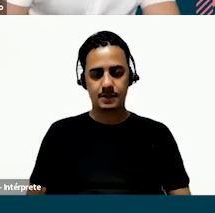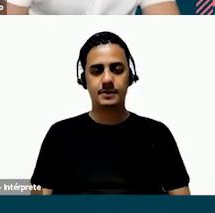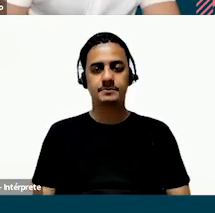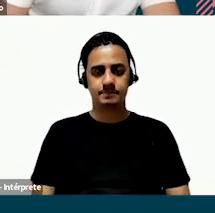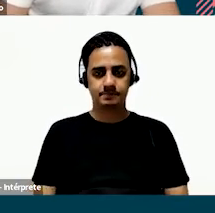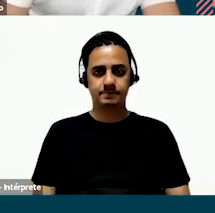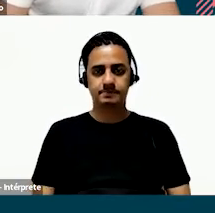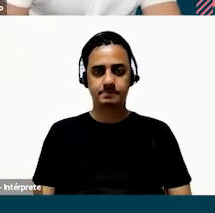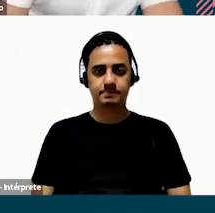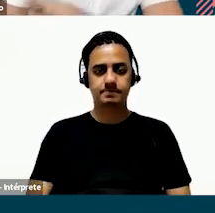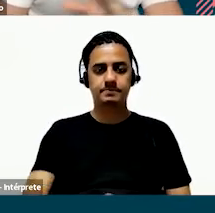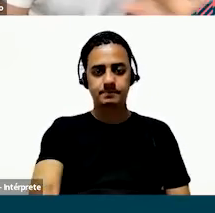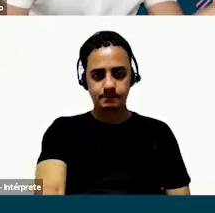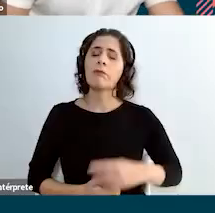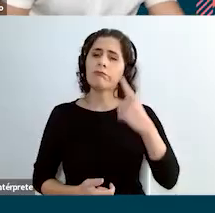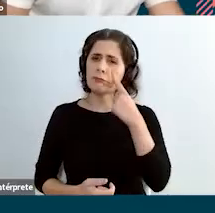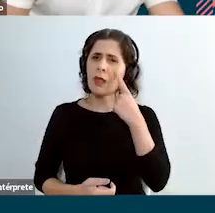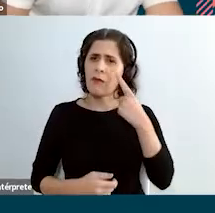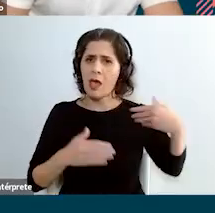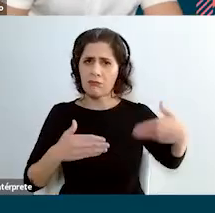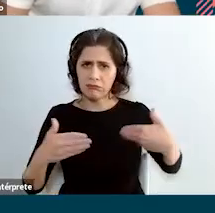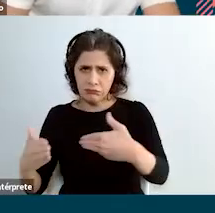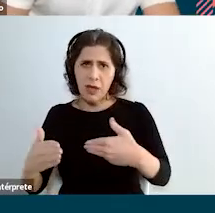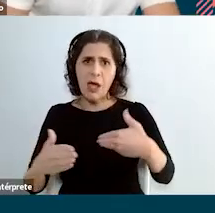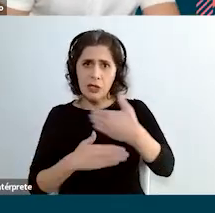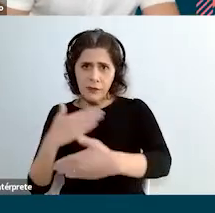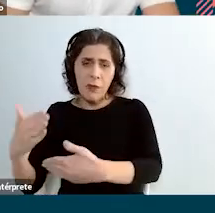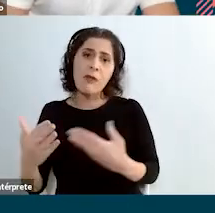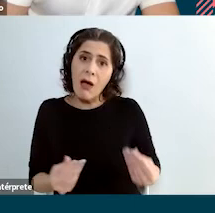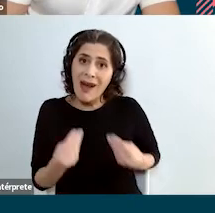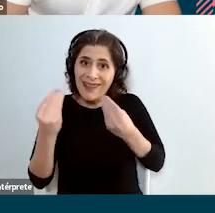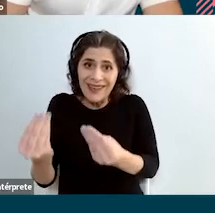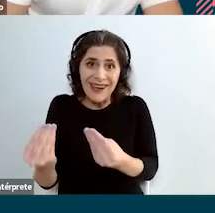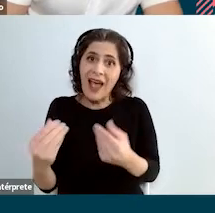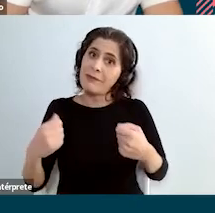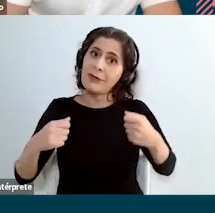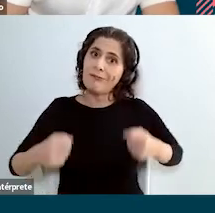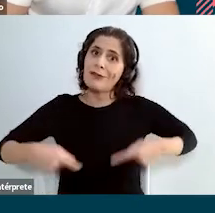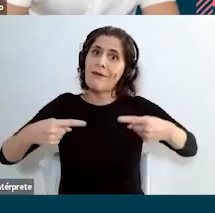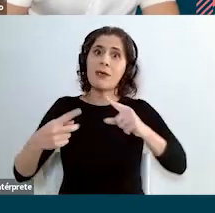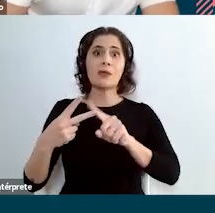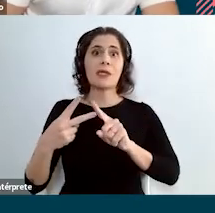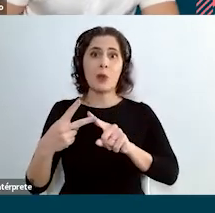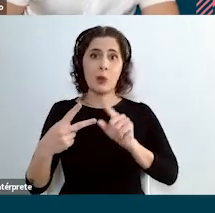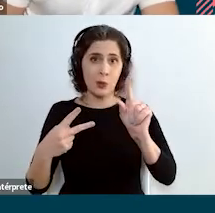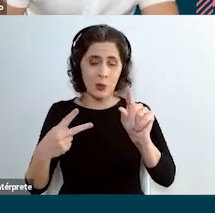aí, dado isso, né, dado esse momento de desenvolvimento, entregar, a gente tinha o segundo